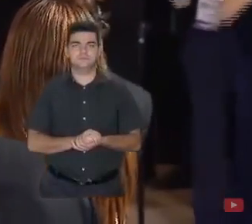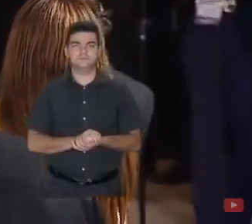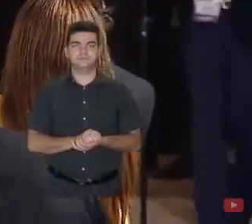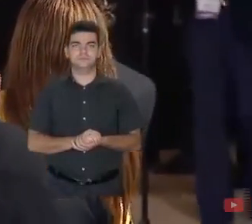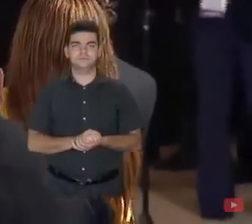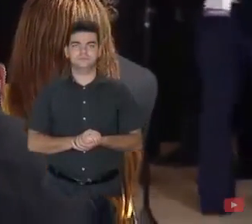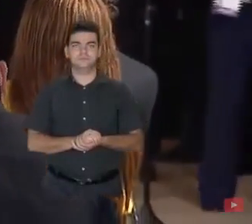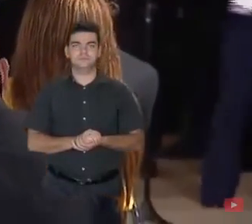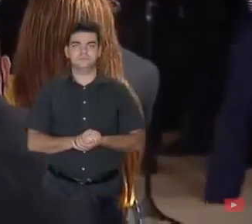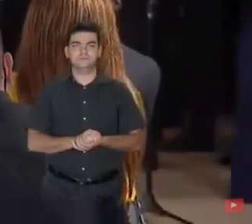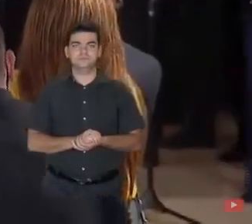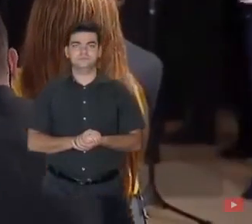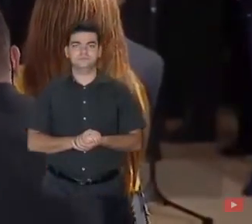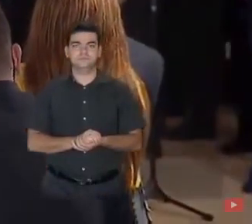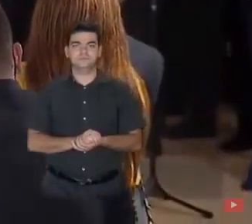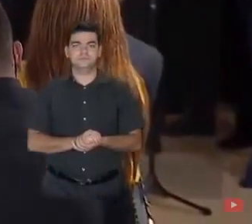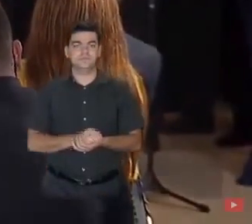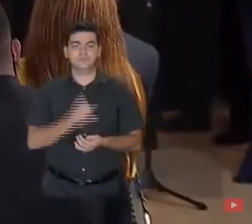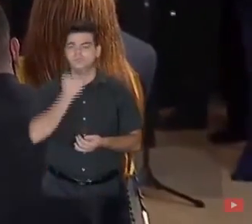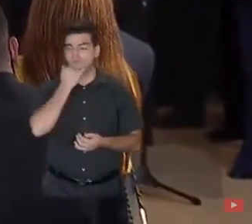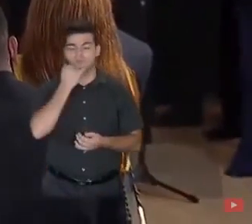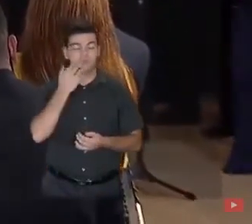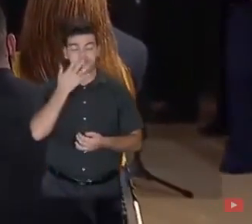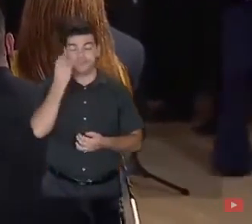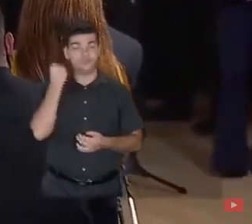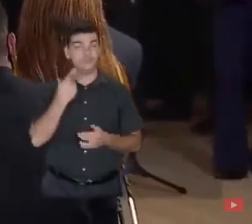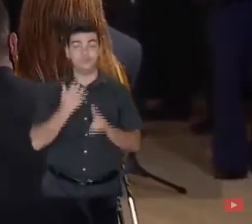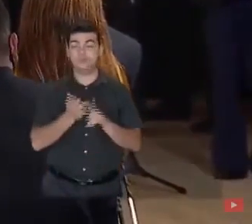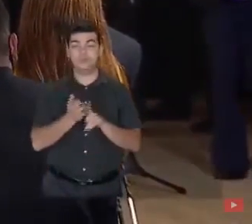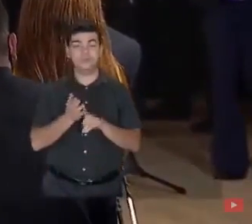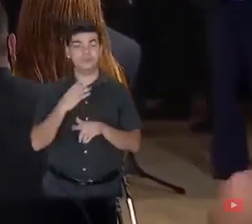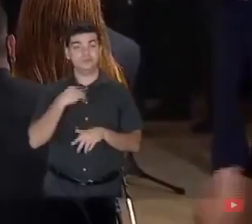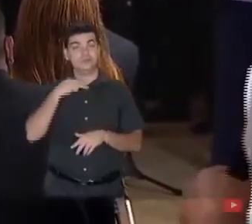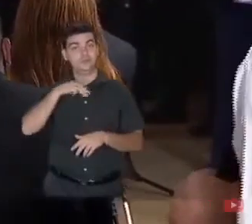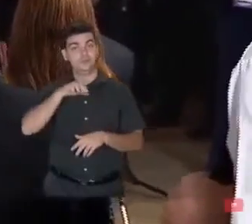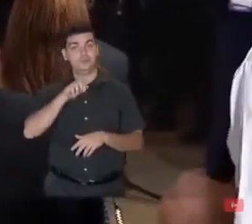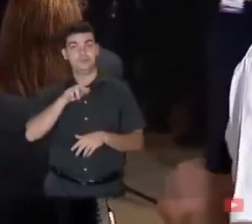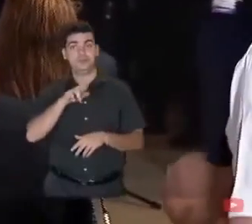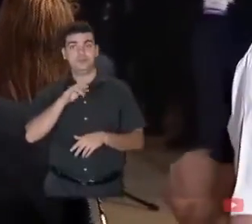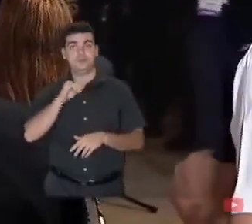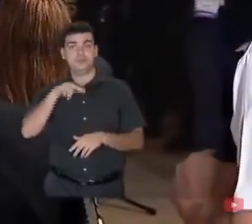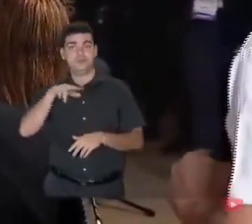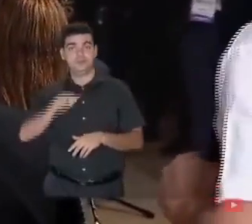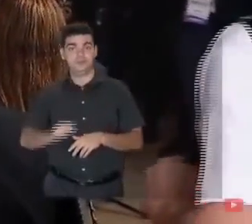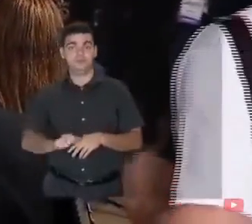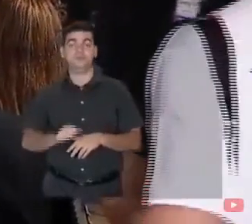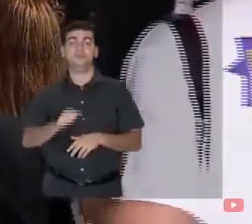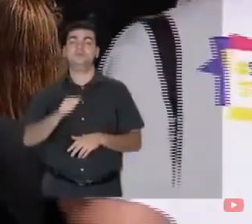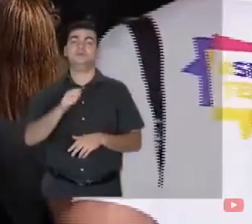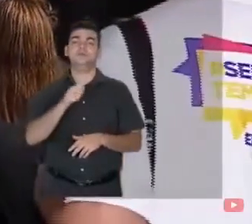Falei que era a última, mas tinha uma inscrita que eu pulei sem querer, desculpe. É Mariana Londres, do portal R7.